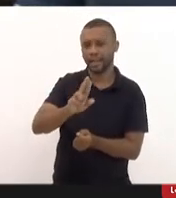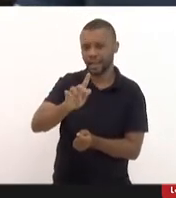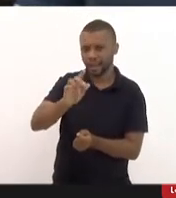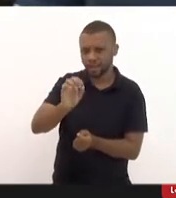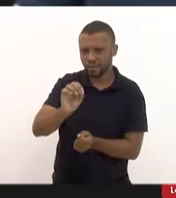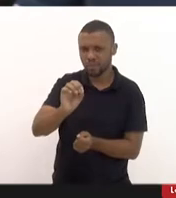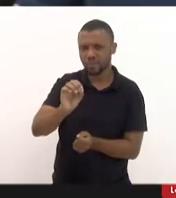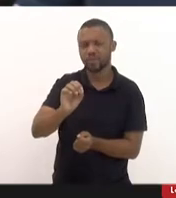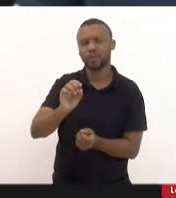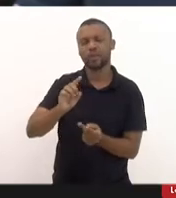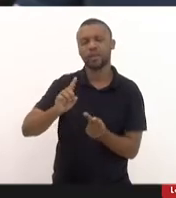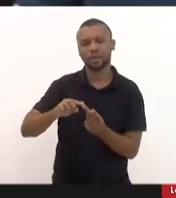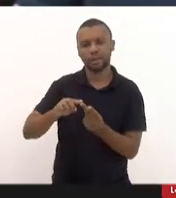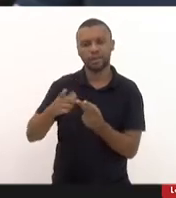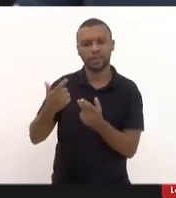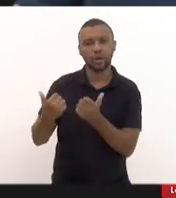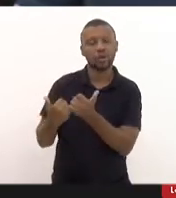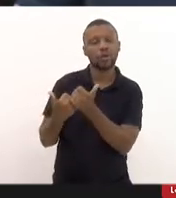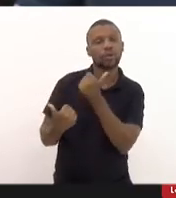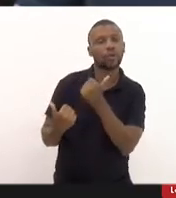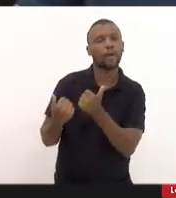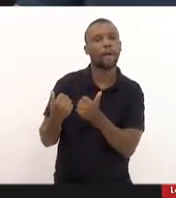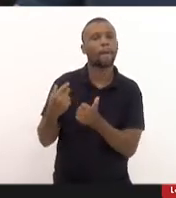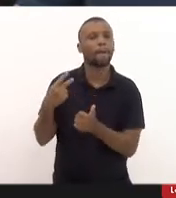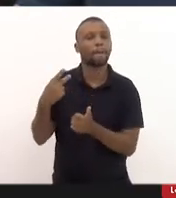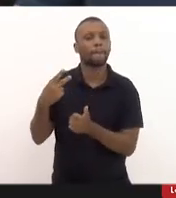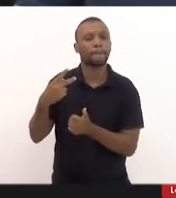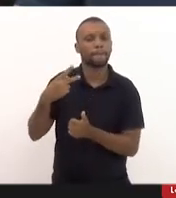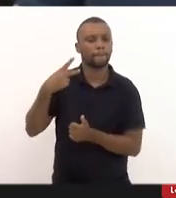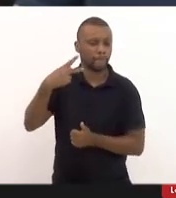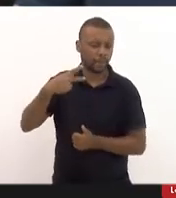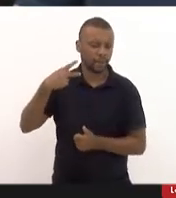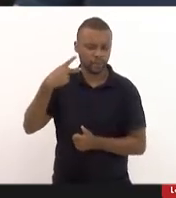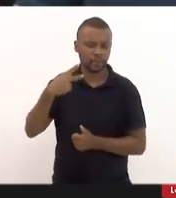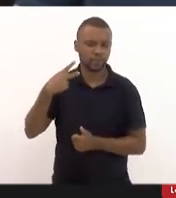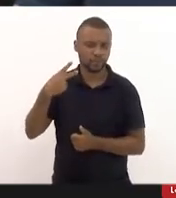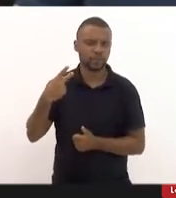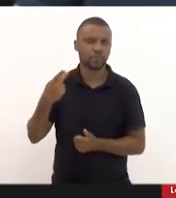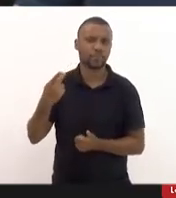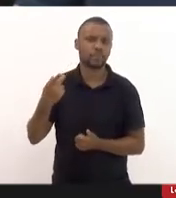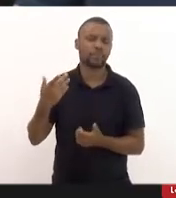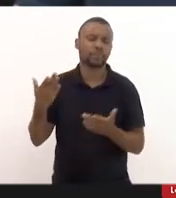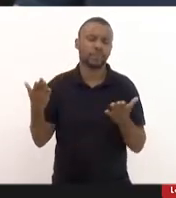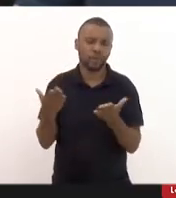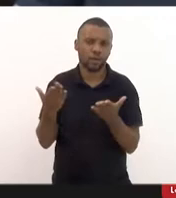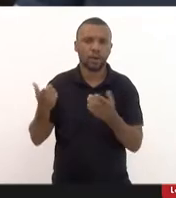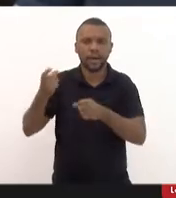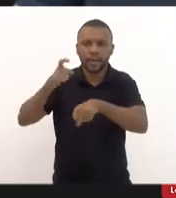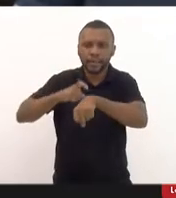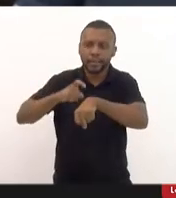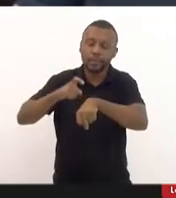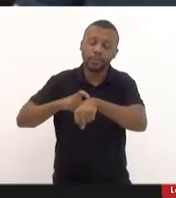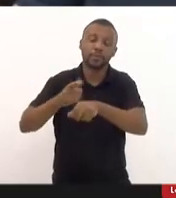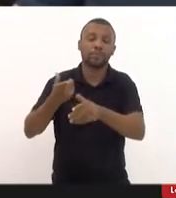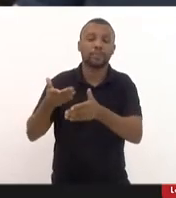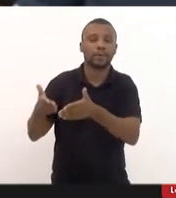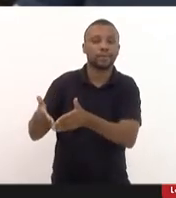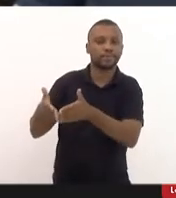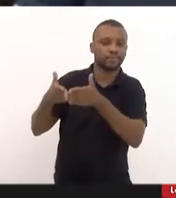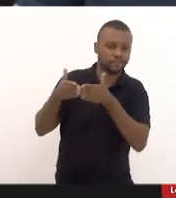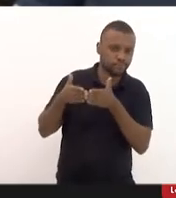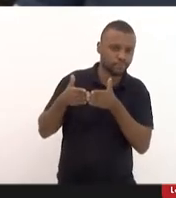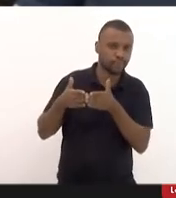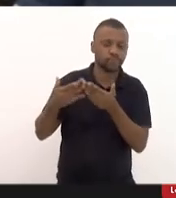assessor parlamentar. Estamos representando o secretário Vinícius Fará, que no momento está ausente e nos deu